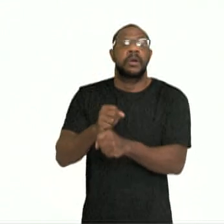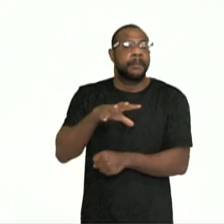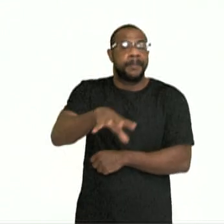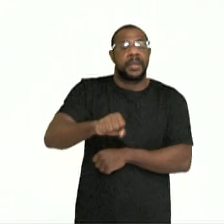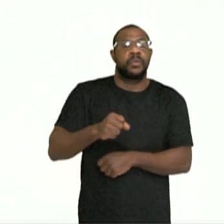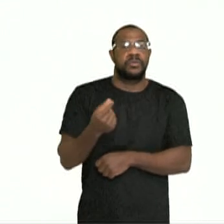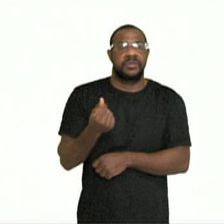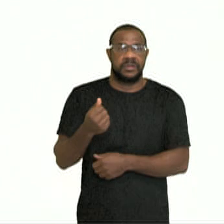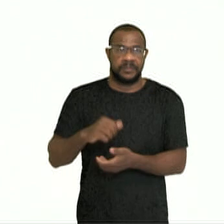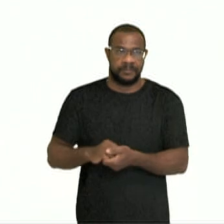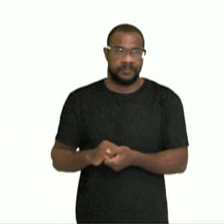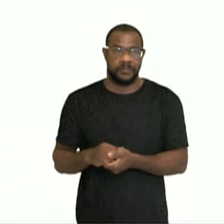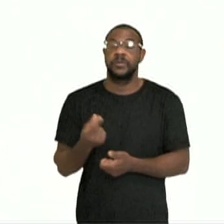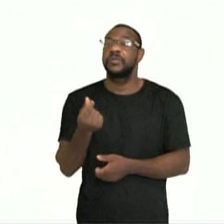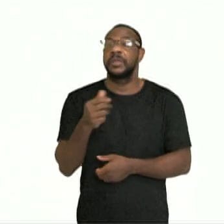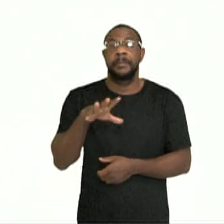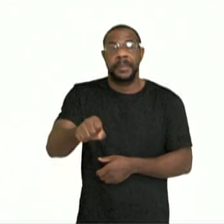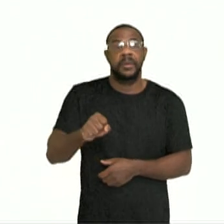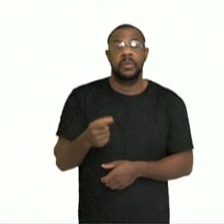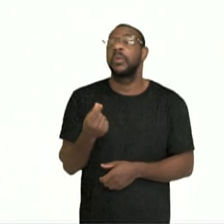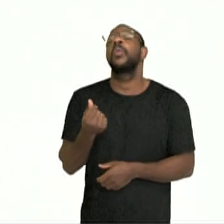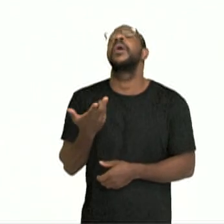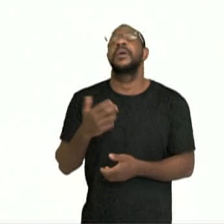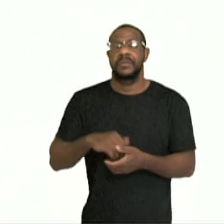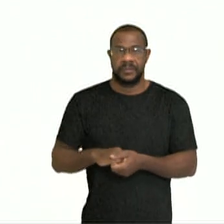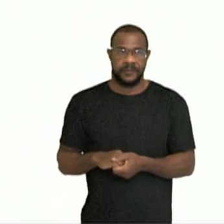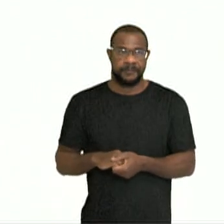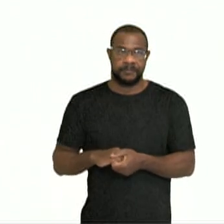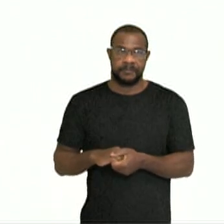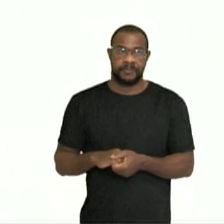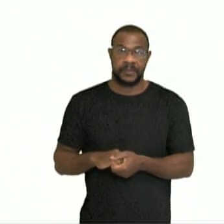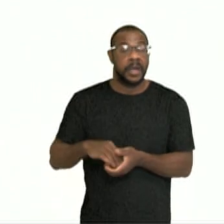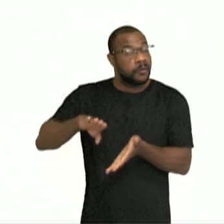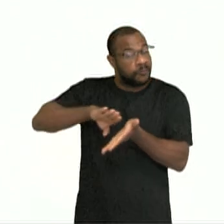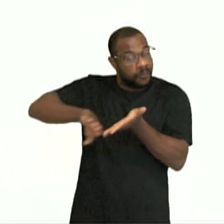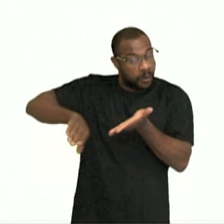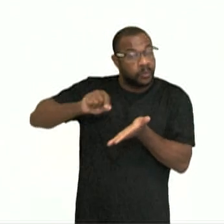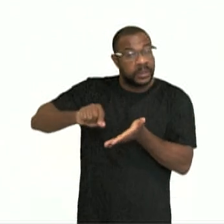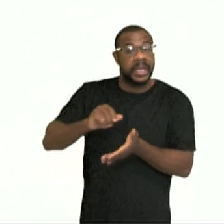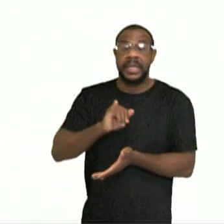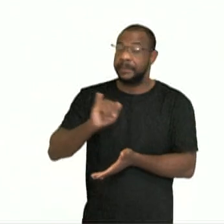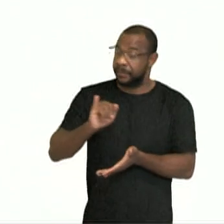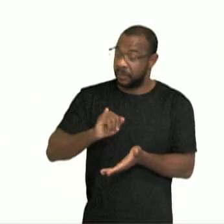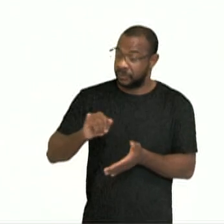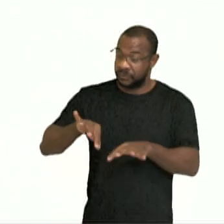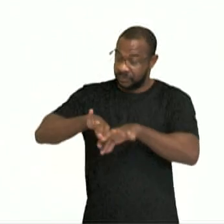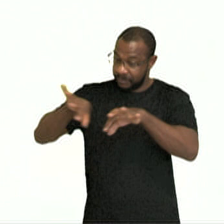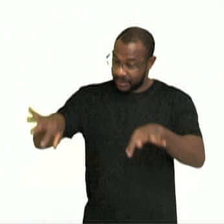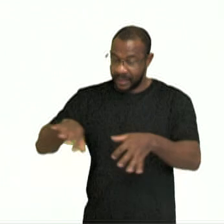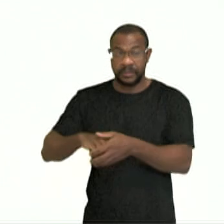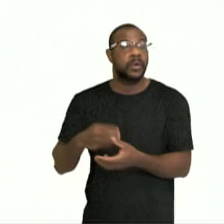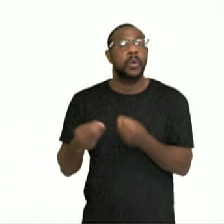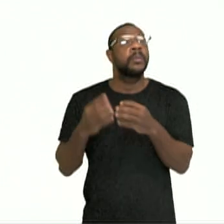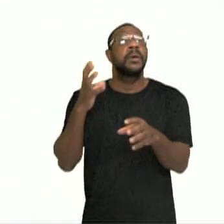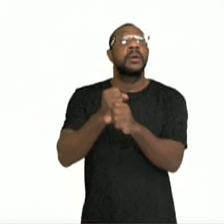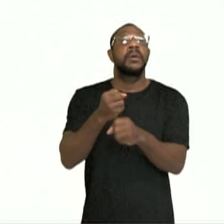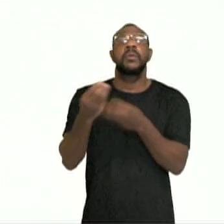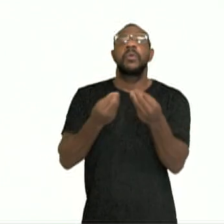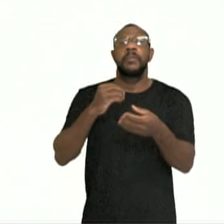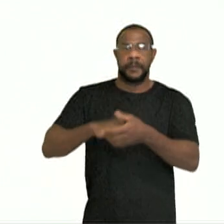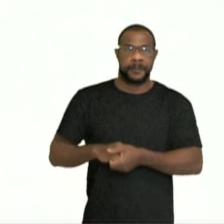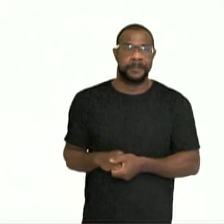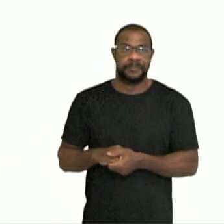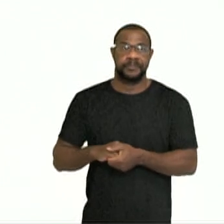o valor líquido que ela sacou retirando o imposto. Nós vimos no exemplo anterior como que a gente faz esse cálculo. Lembrando